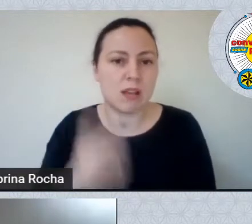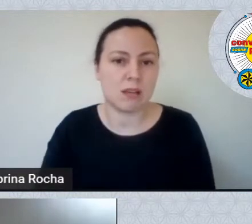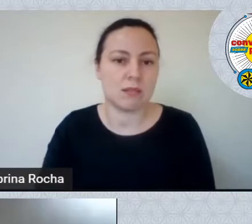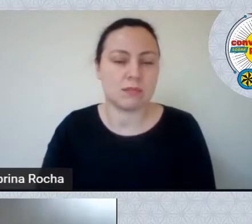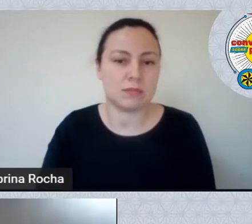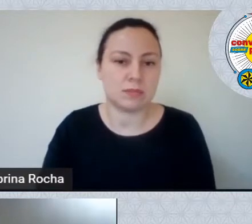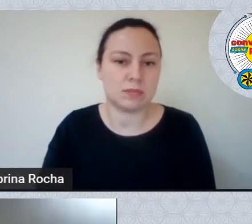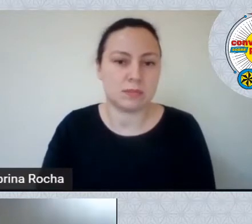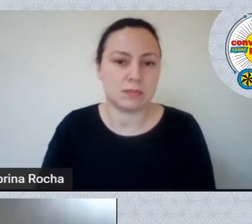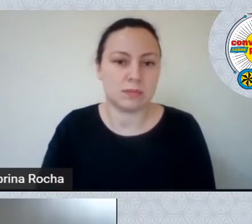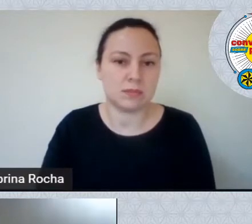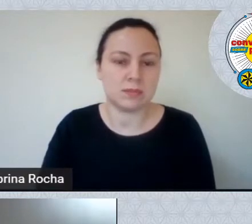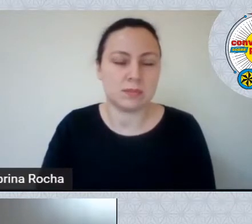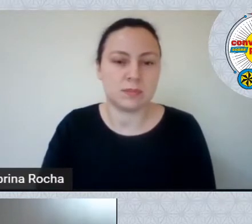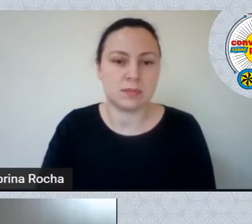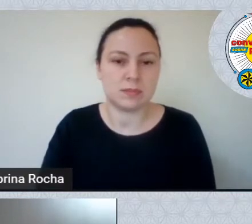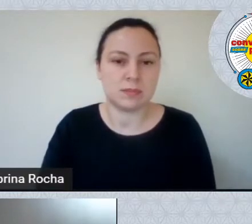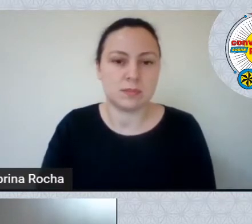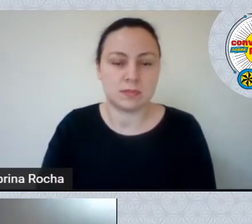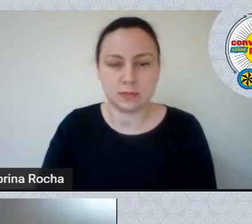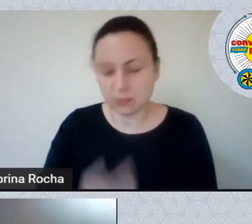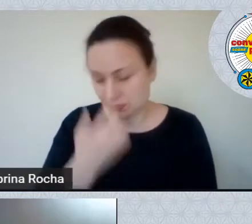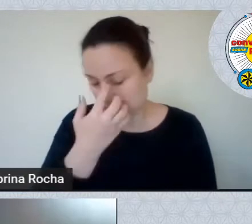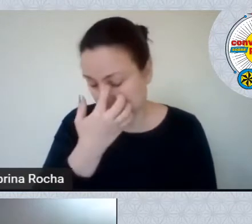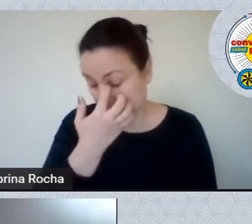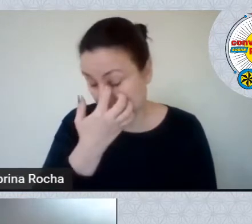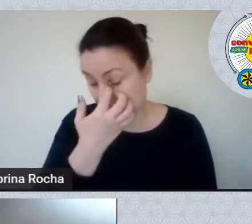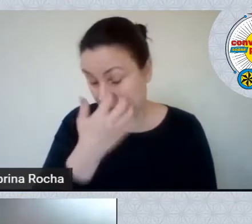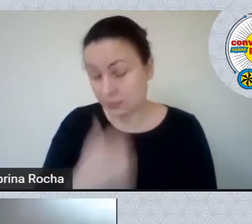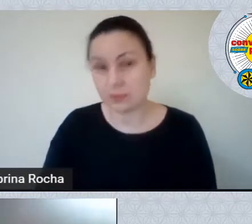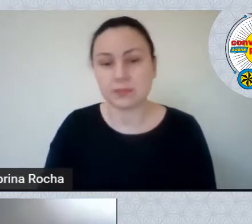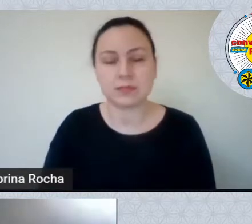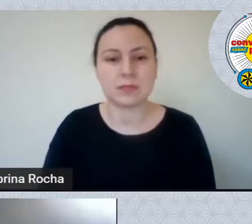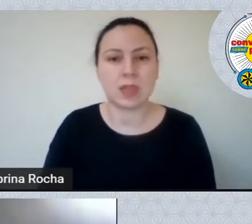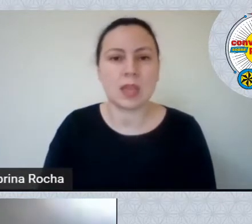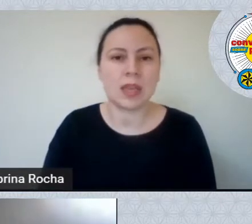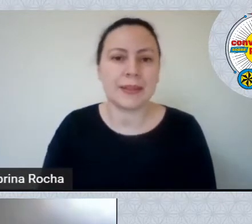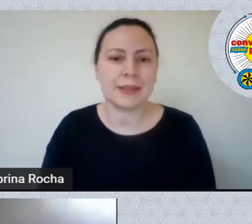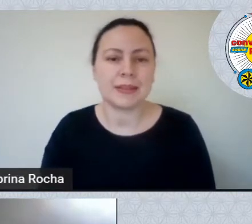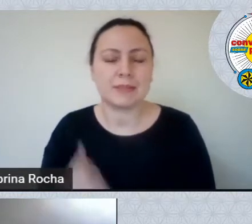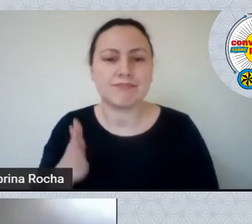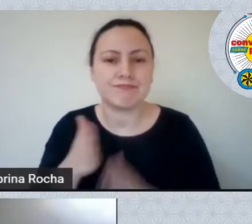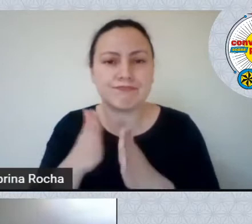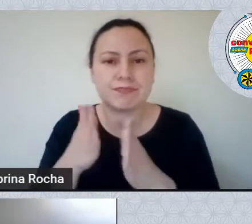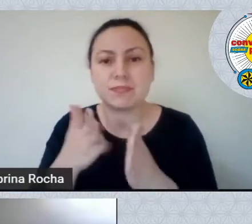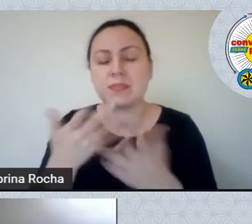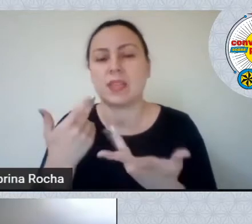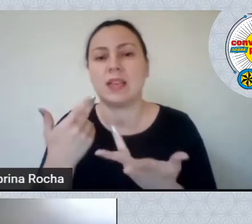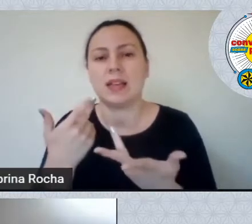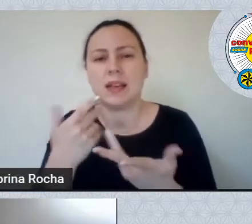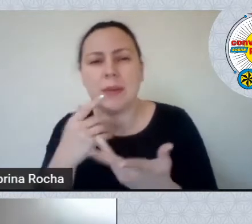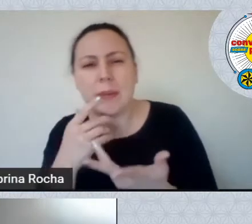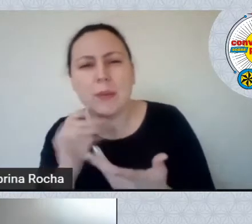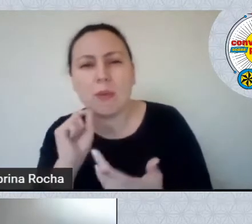Em geral, você está se orientando assim por aquele princípio, vamos ajudar o outro e etc.